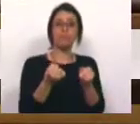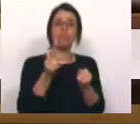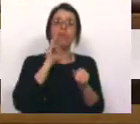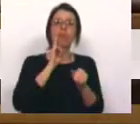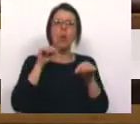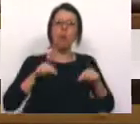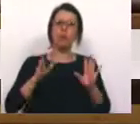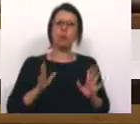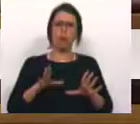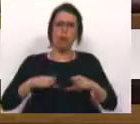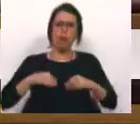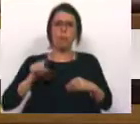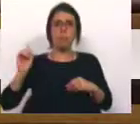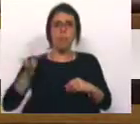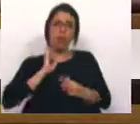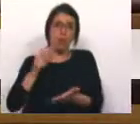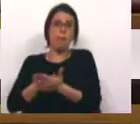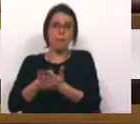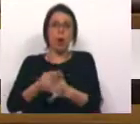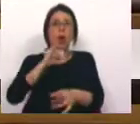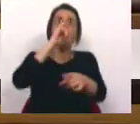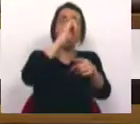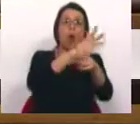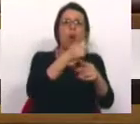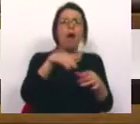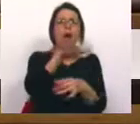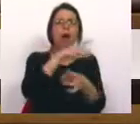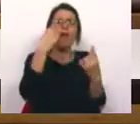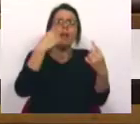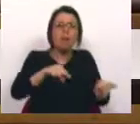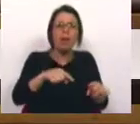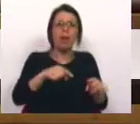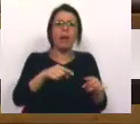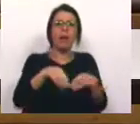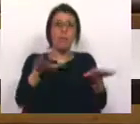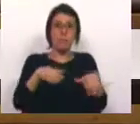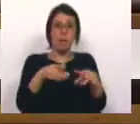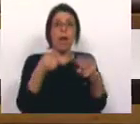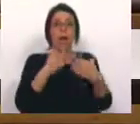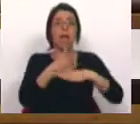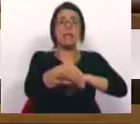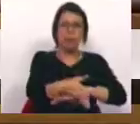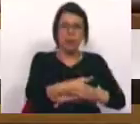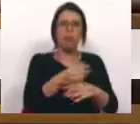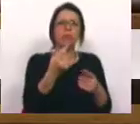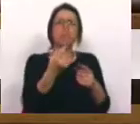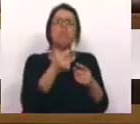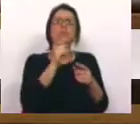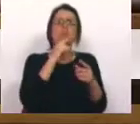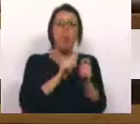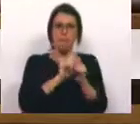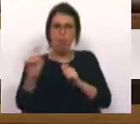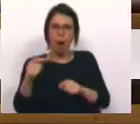custos que já hoje têm de assumir, e que até outros agentes económicos que beneficiam das praias possam contribuir para